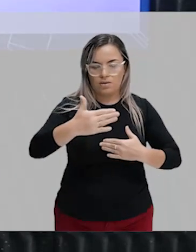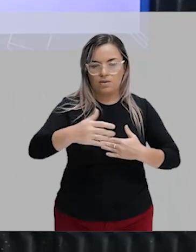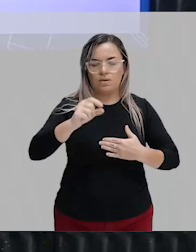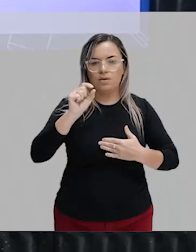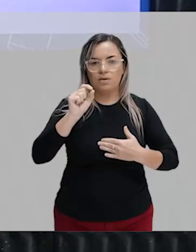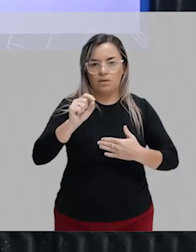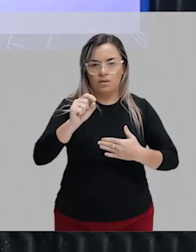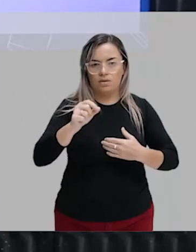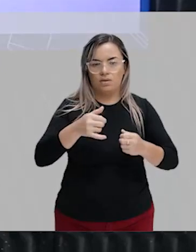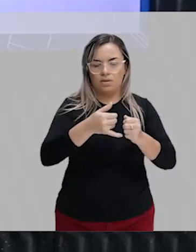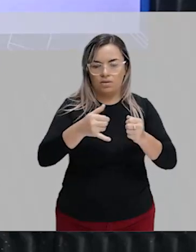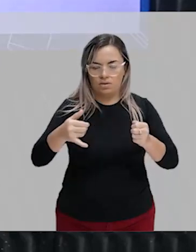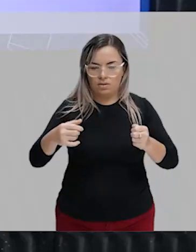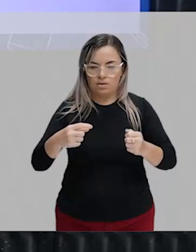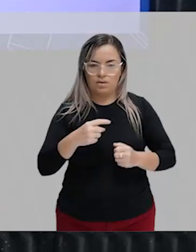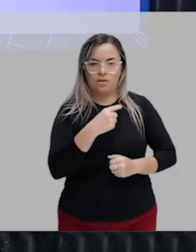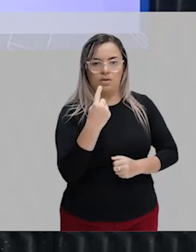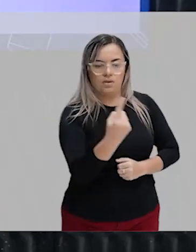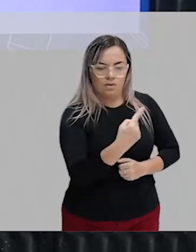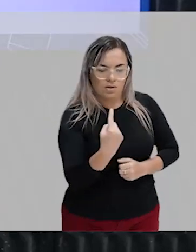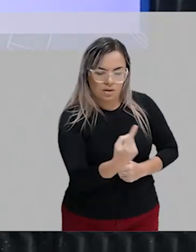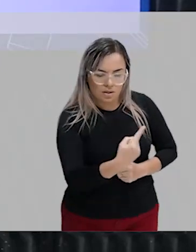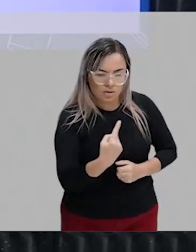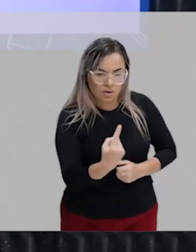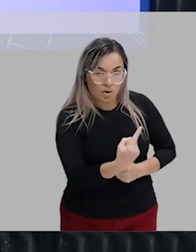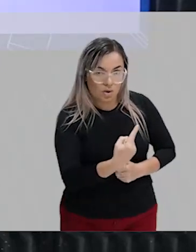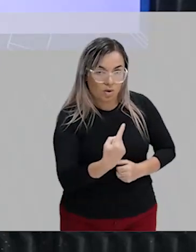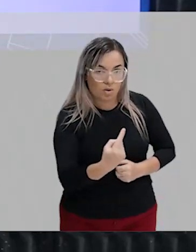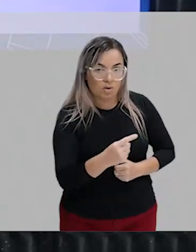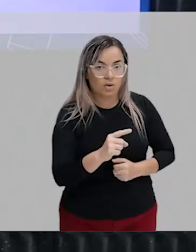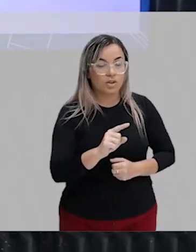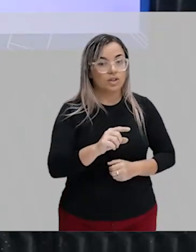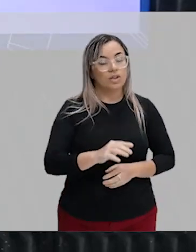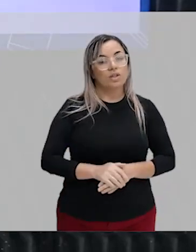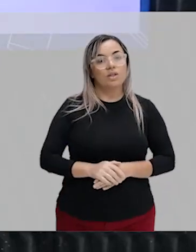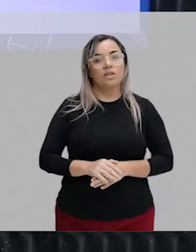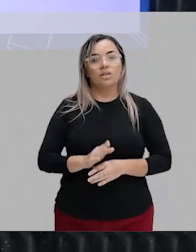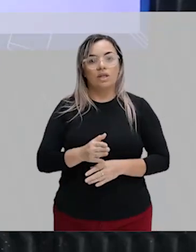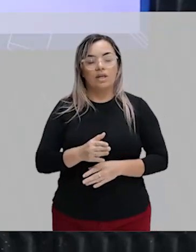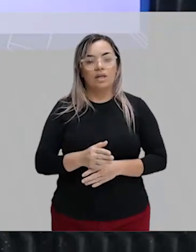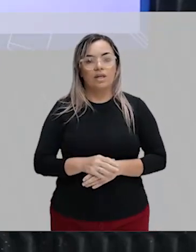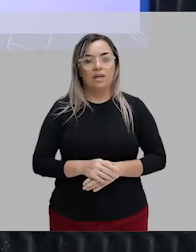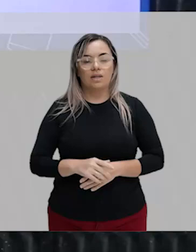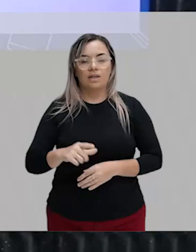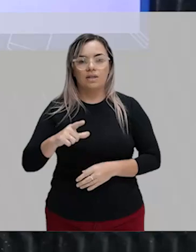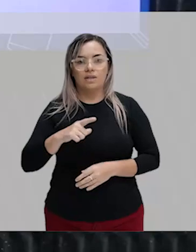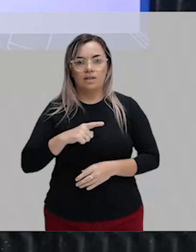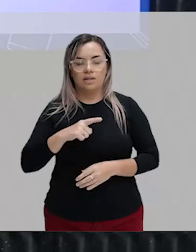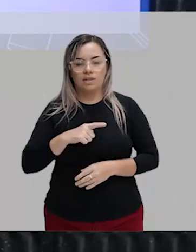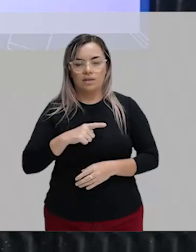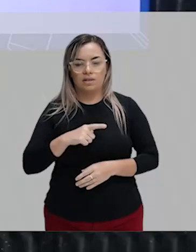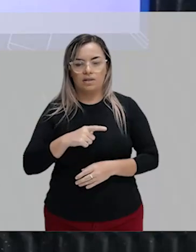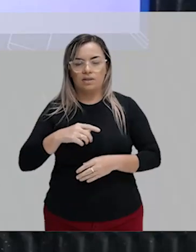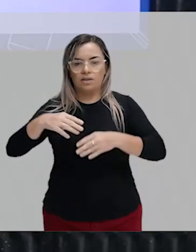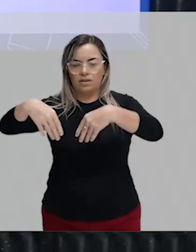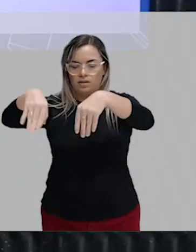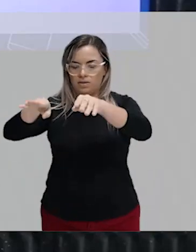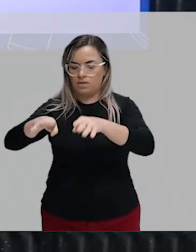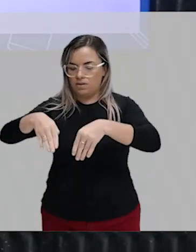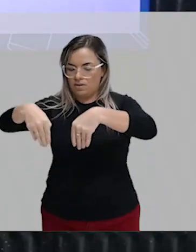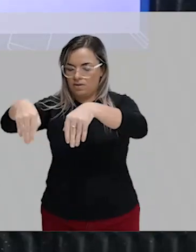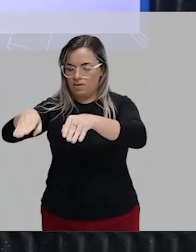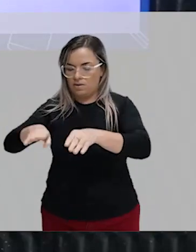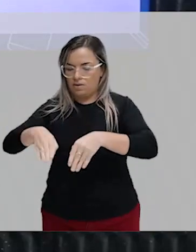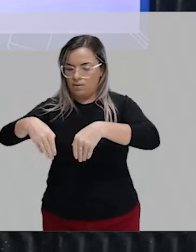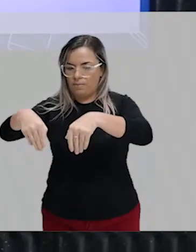hélices, mas vai ter também outras regiões onde se formam as folhas, que a gente chama de zigue-zague, né? São as